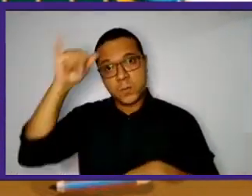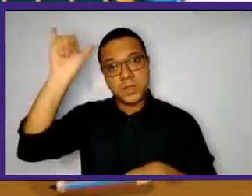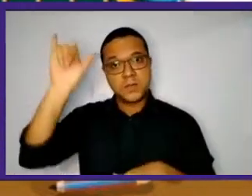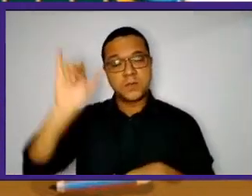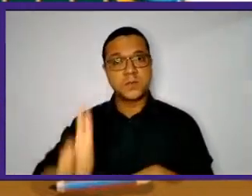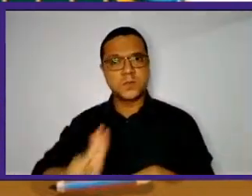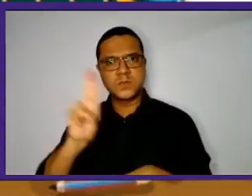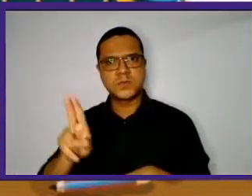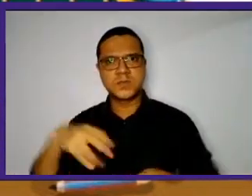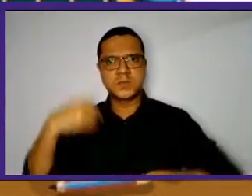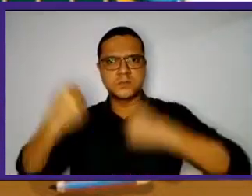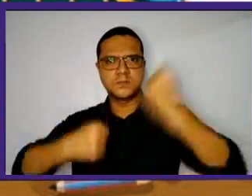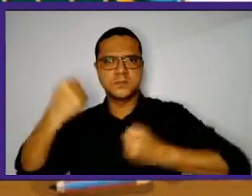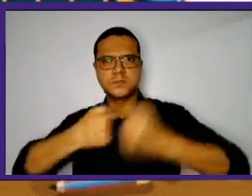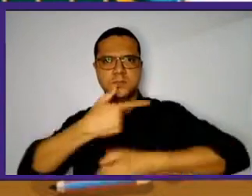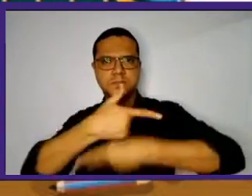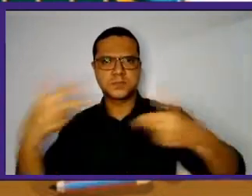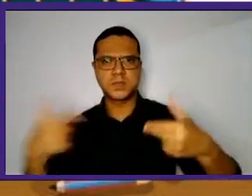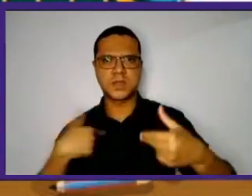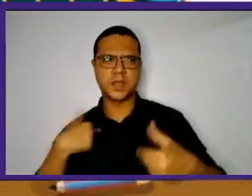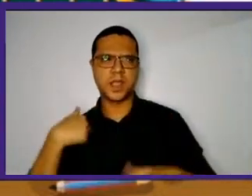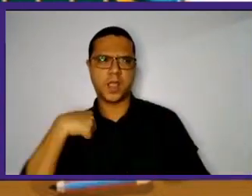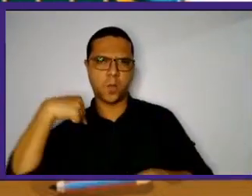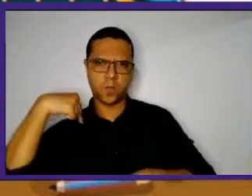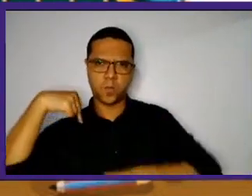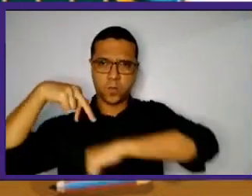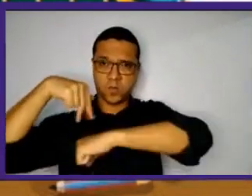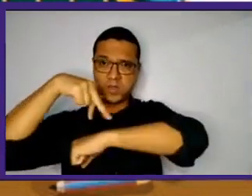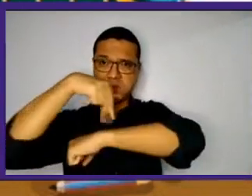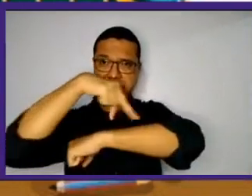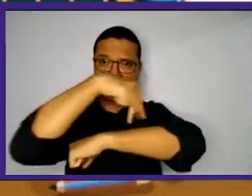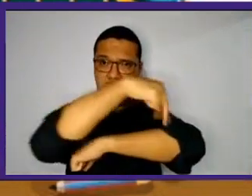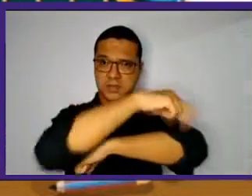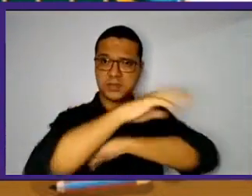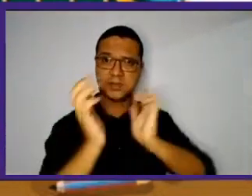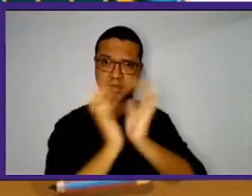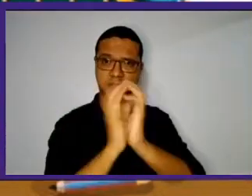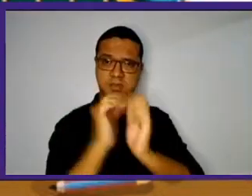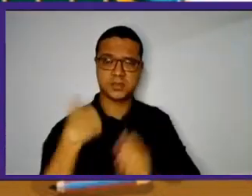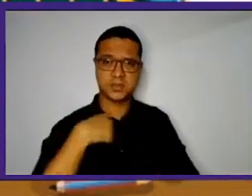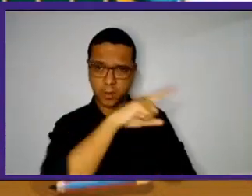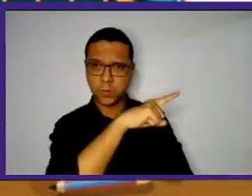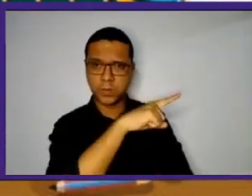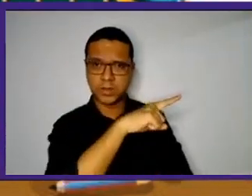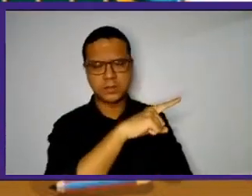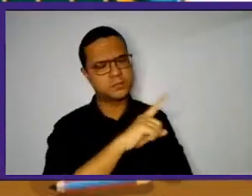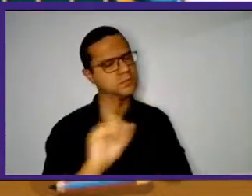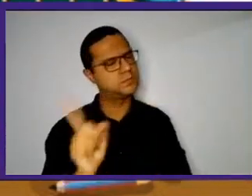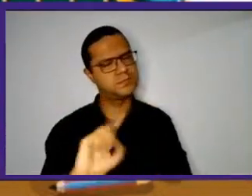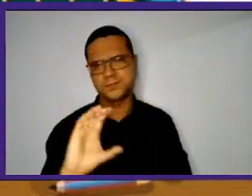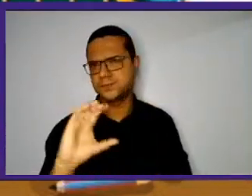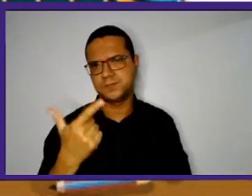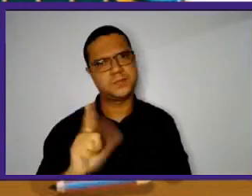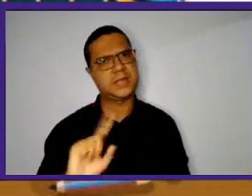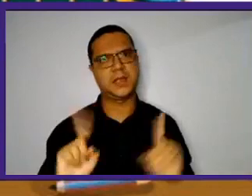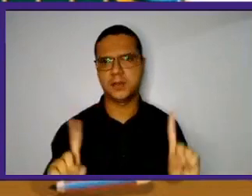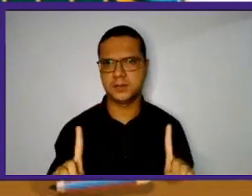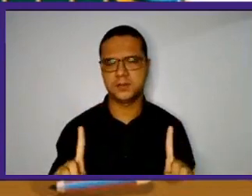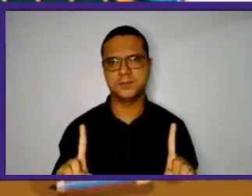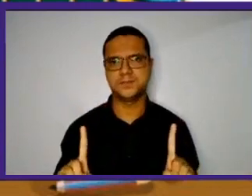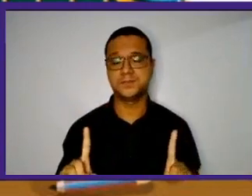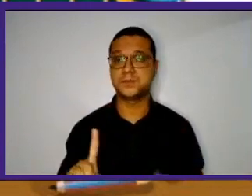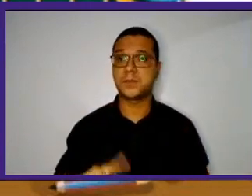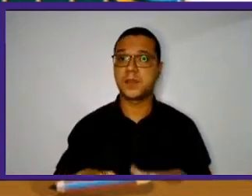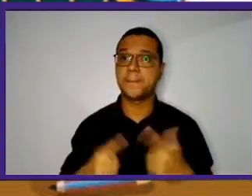vou daqui a Recife a pé? Claro que não. A gente fala na questão de se eu posso ir a pé, se eu posso ir de bicicleta, é